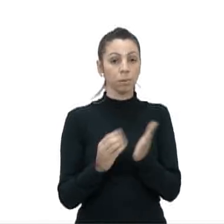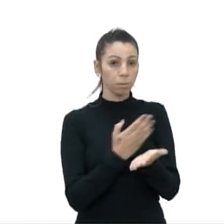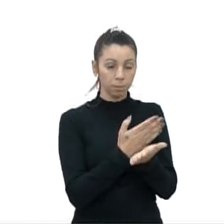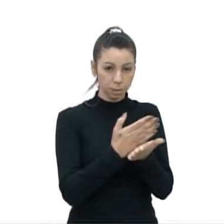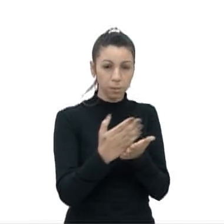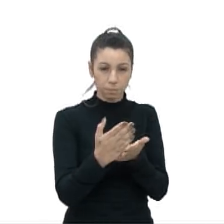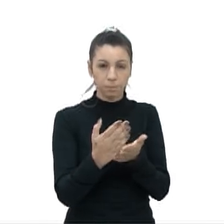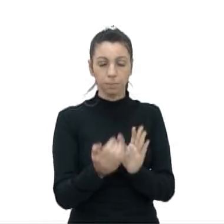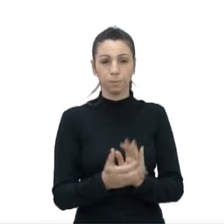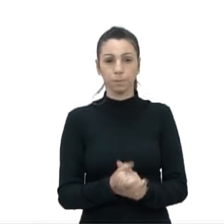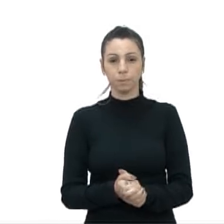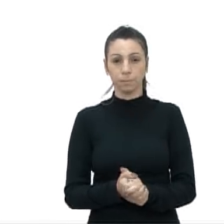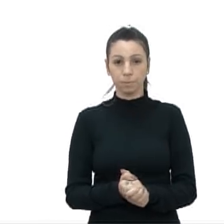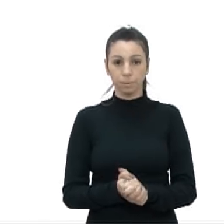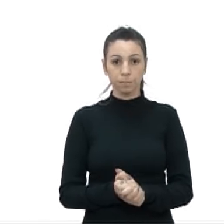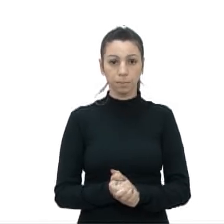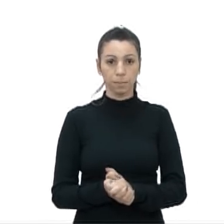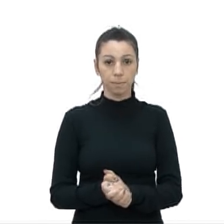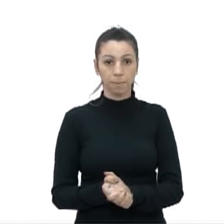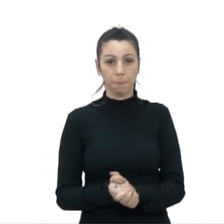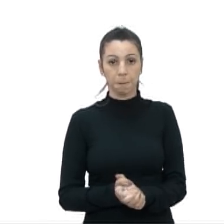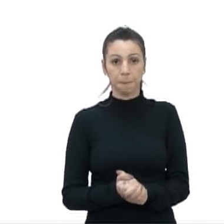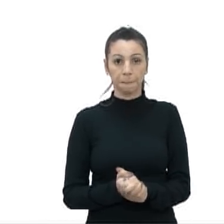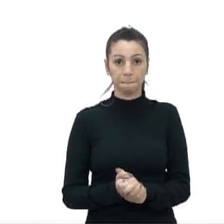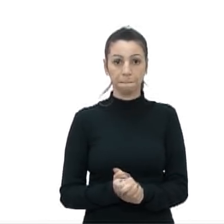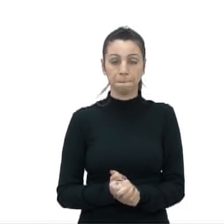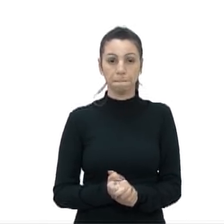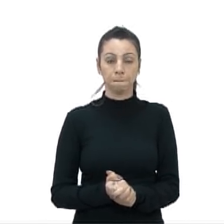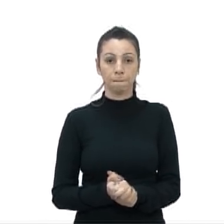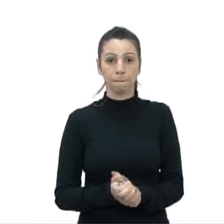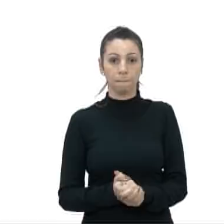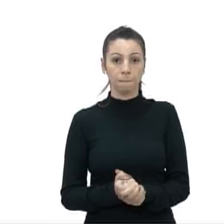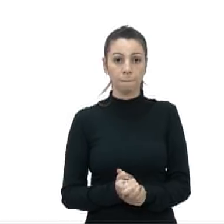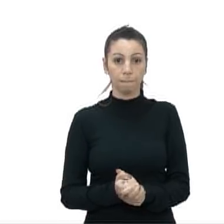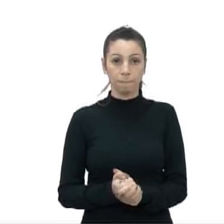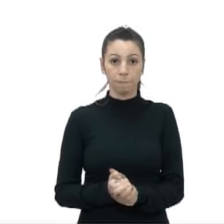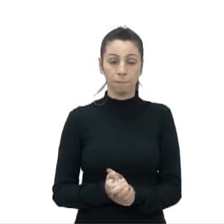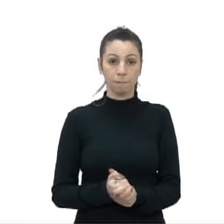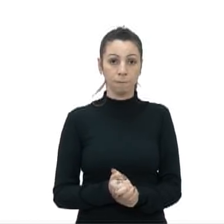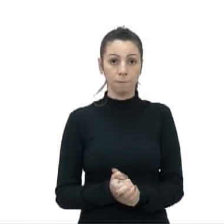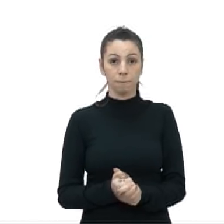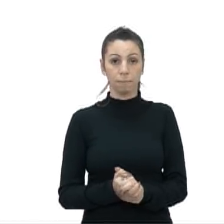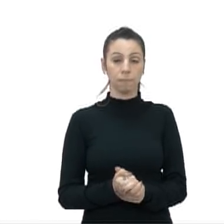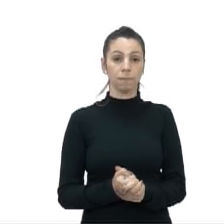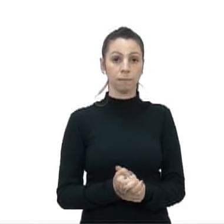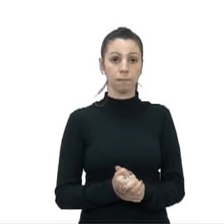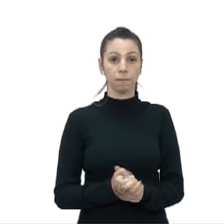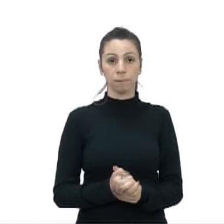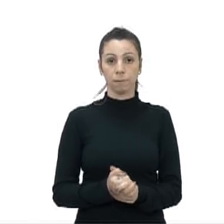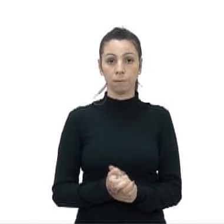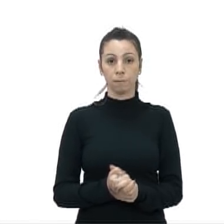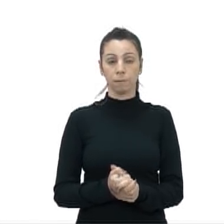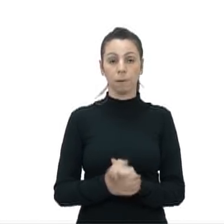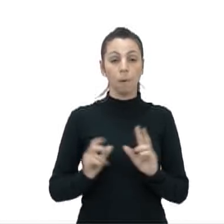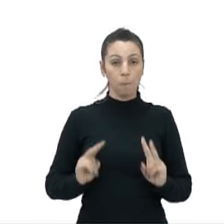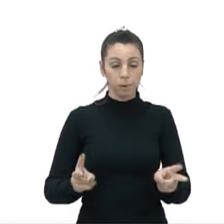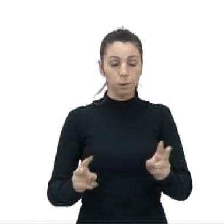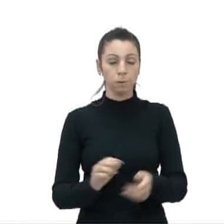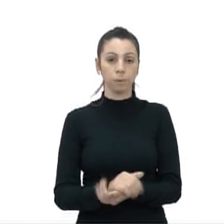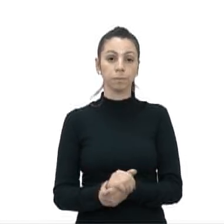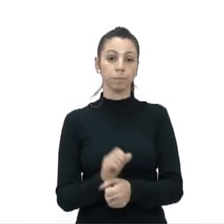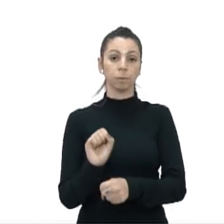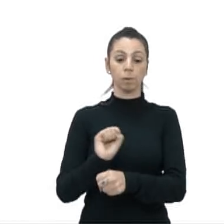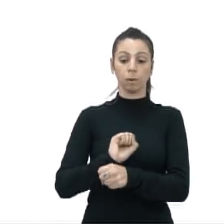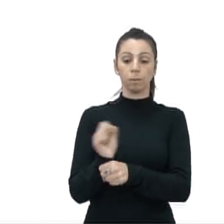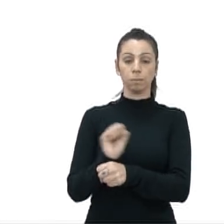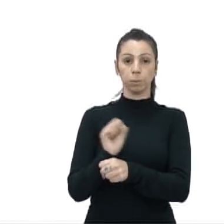iniciar, certo? Bem, dando uma continuidade aqui para vocês. Um automóvel se